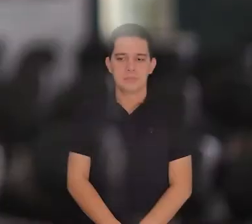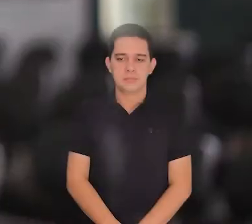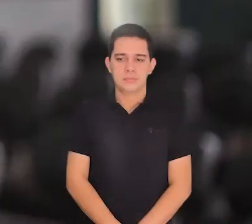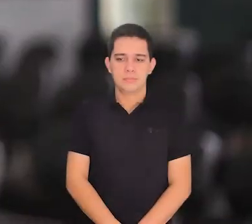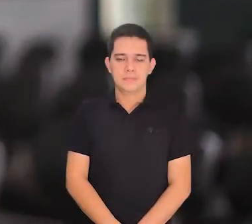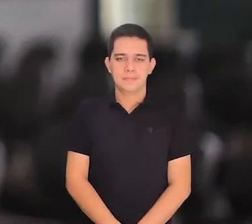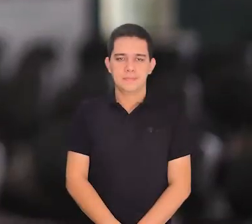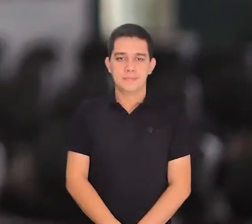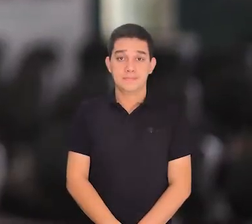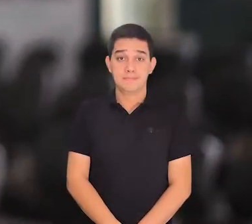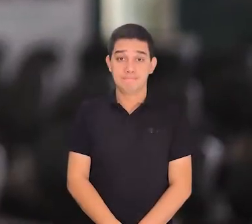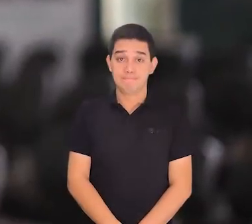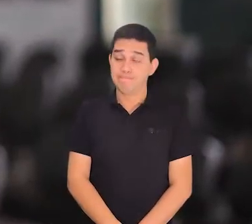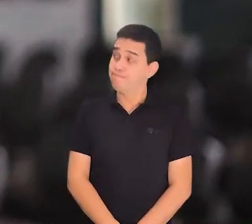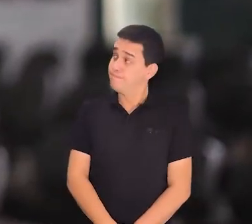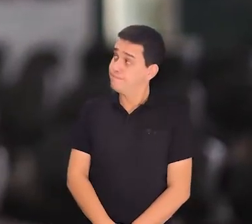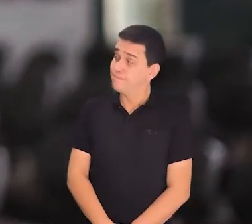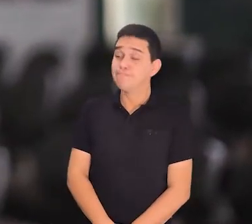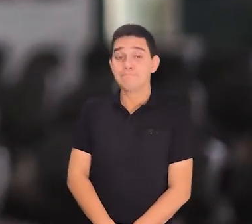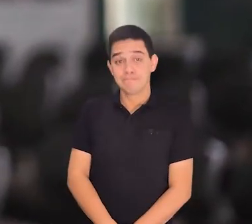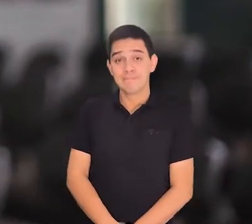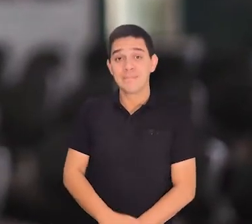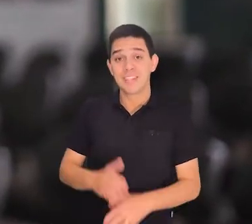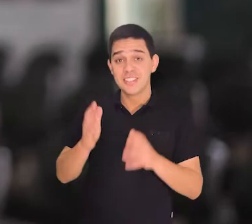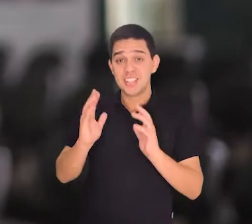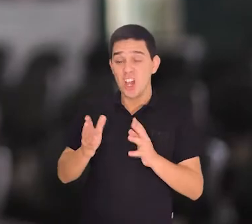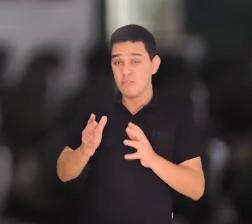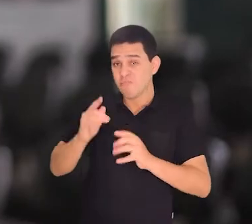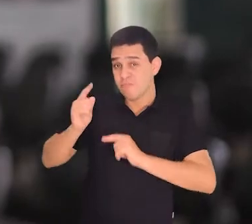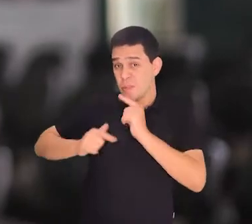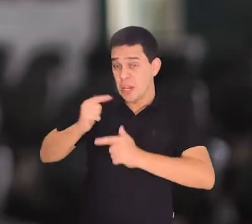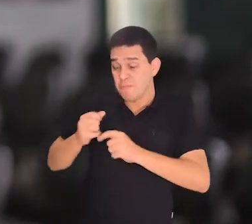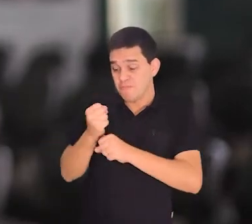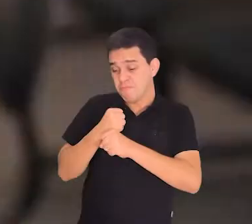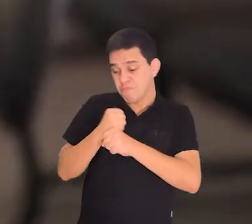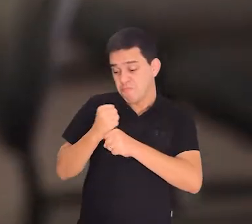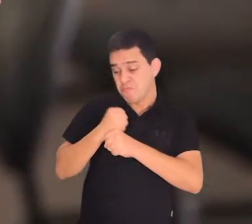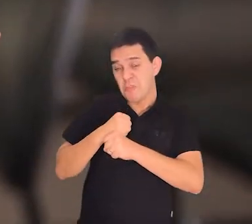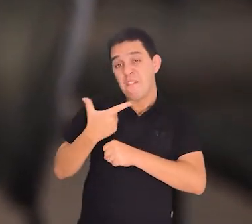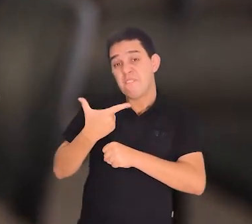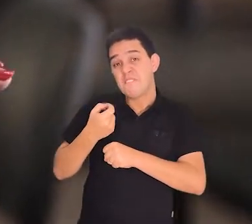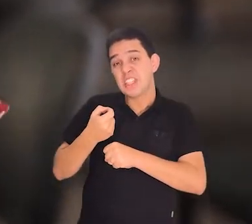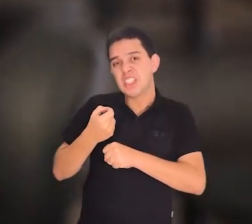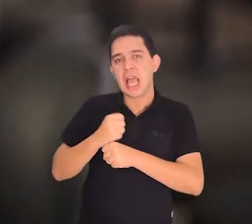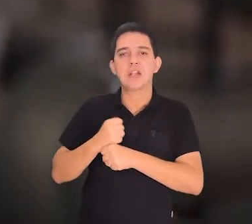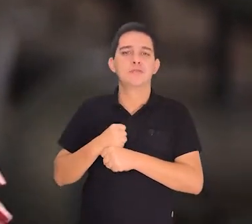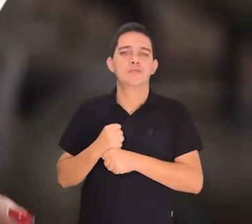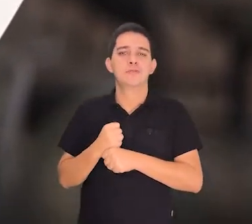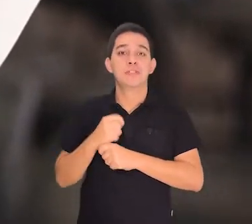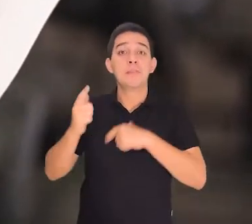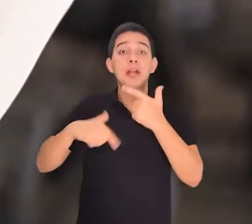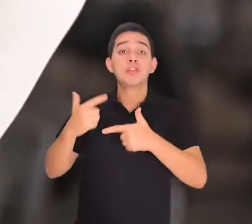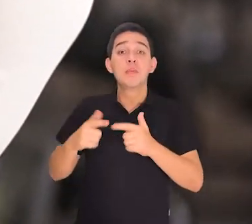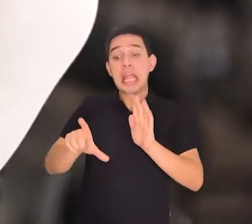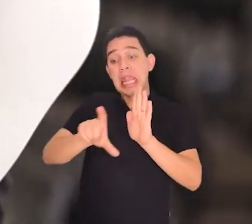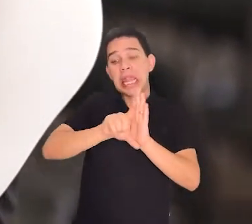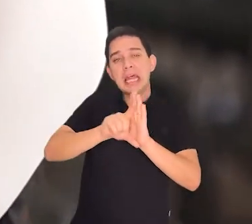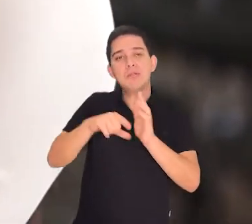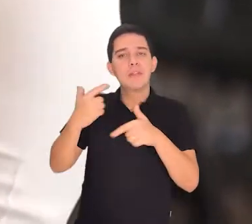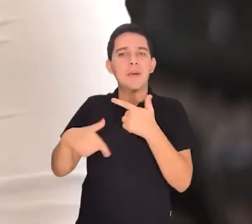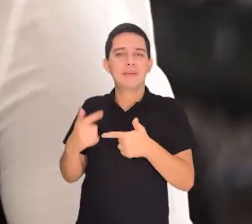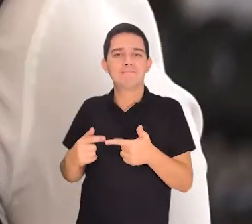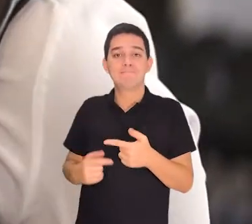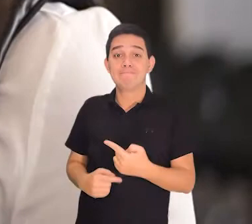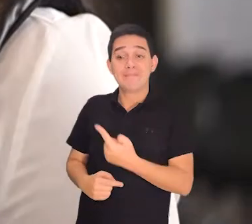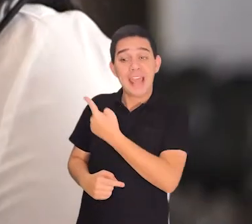Já são mais de 20 anos mergulhada no mundo das leis trabalhistas. A advogada Karine Domingues se apaixonou